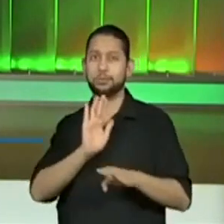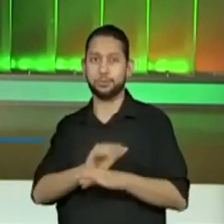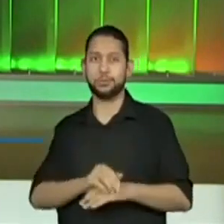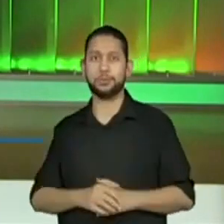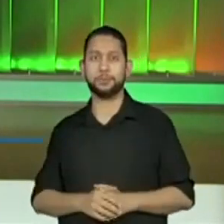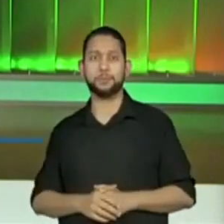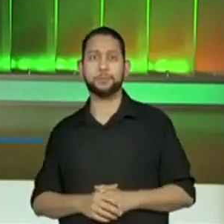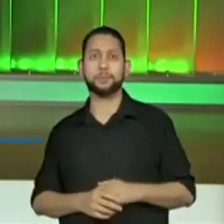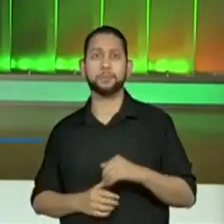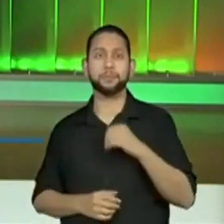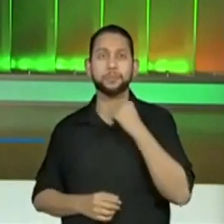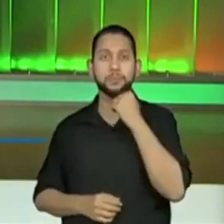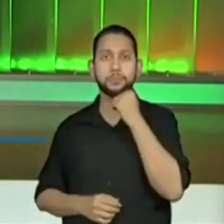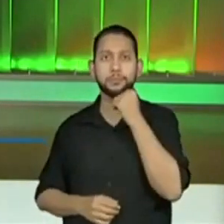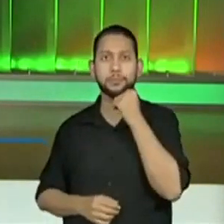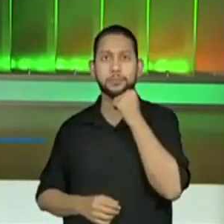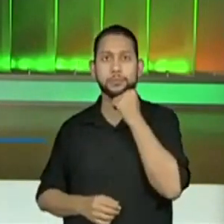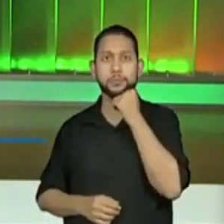Vamos lá.